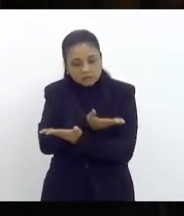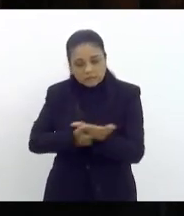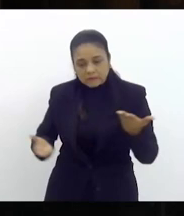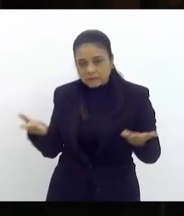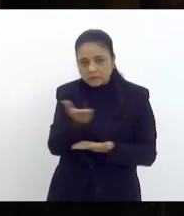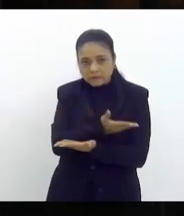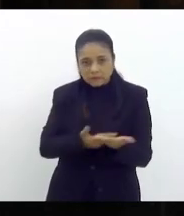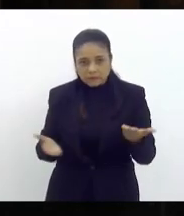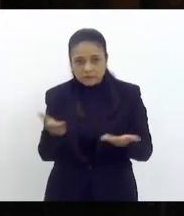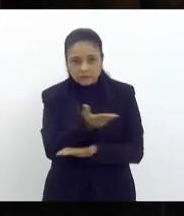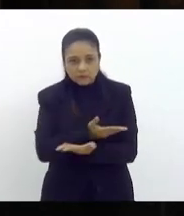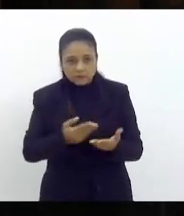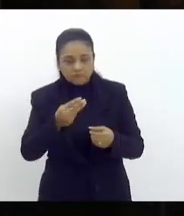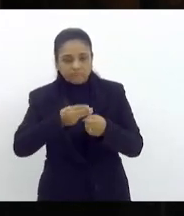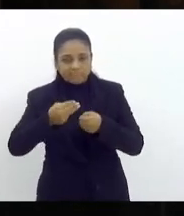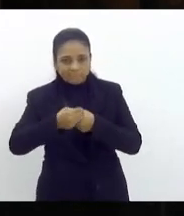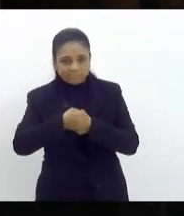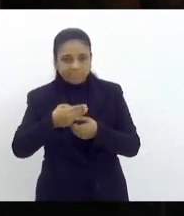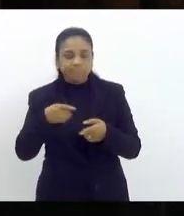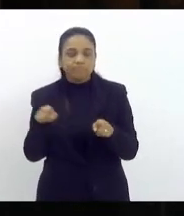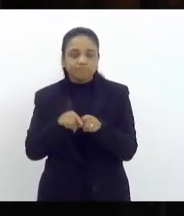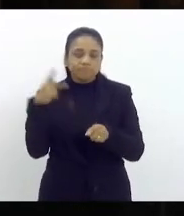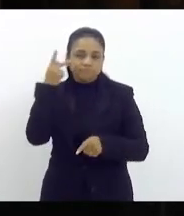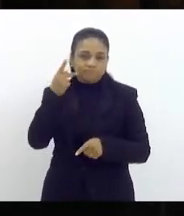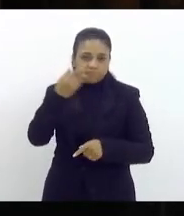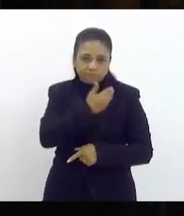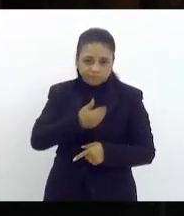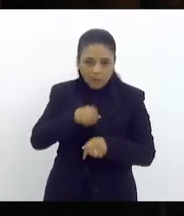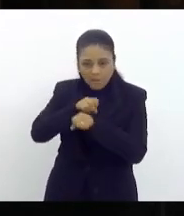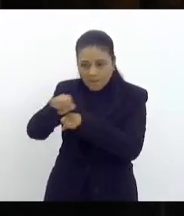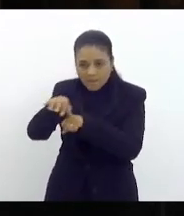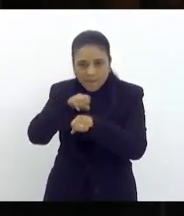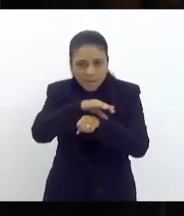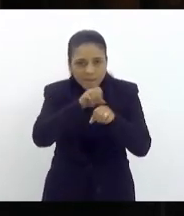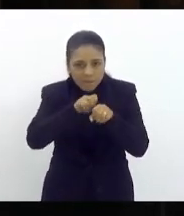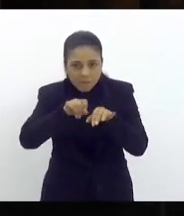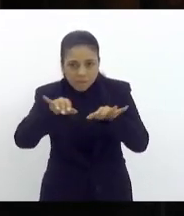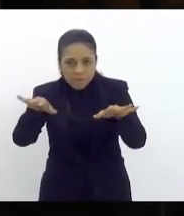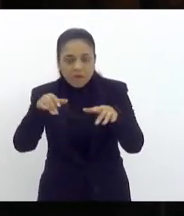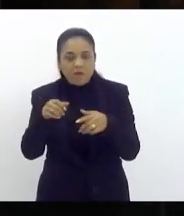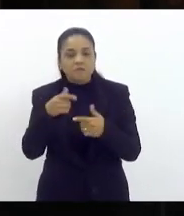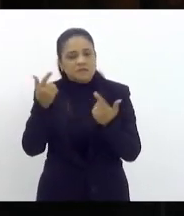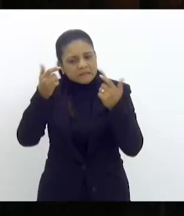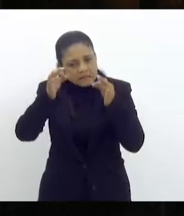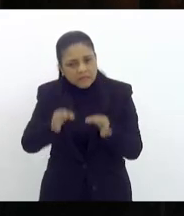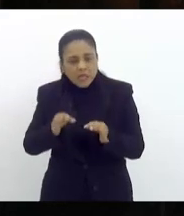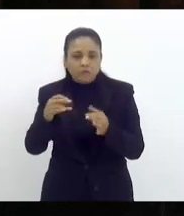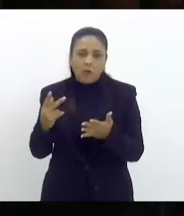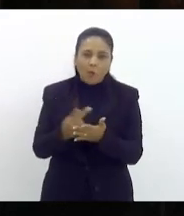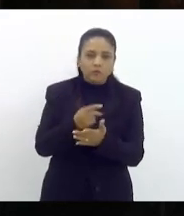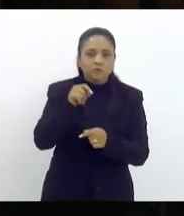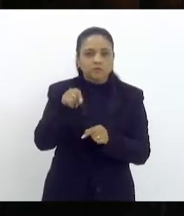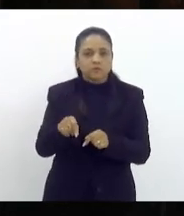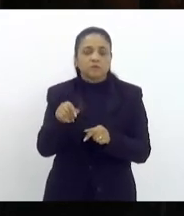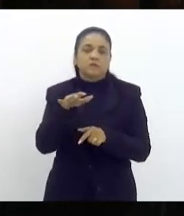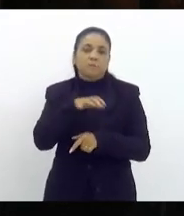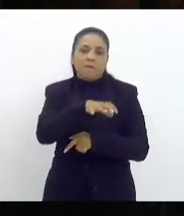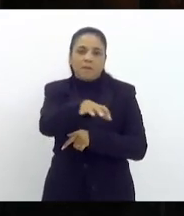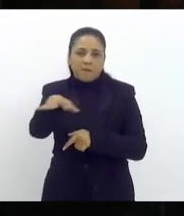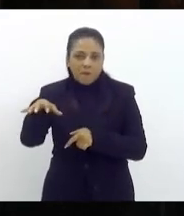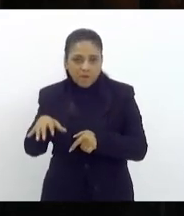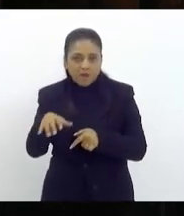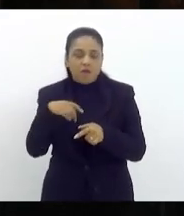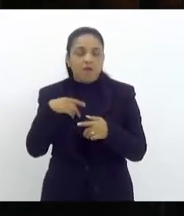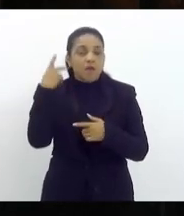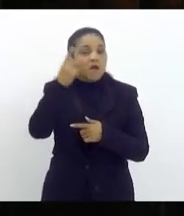esferas disseminar políticas públicas que deram certo em outras regiões contribuir para a criação de novas políticas especialmente